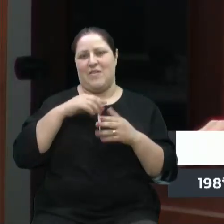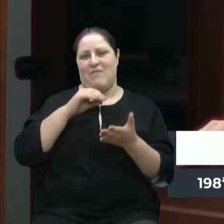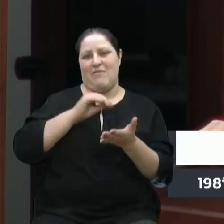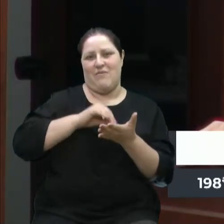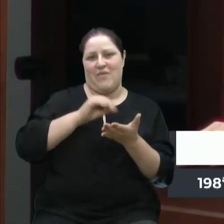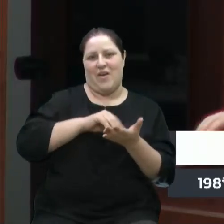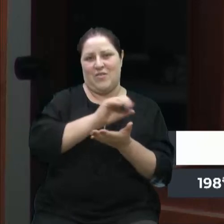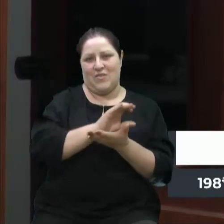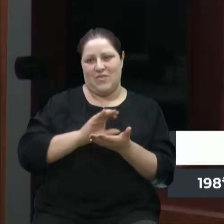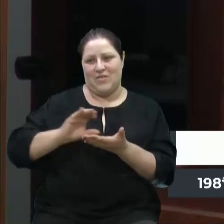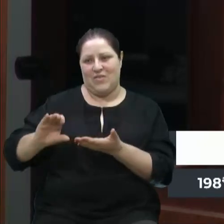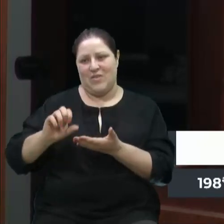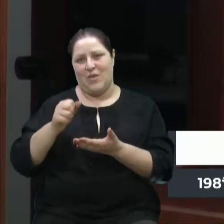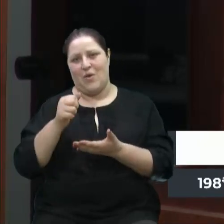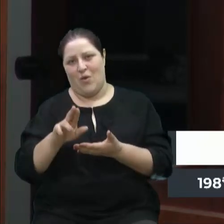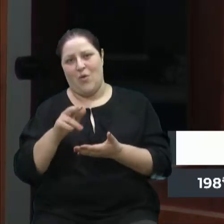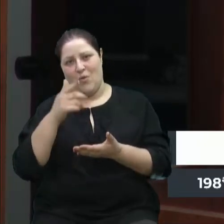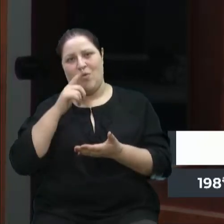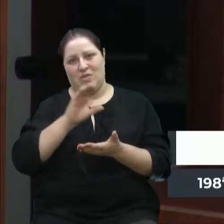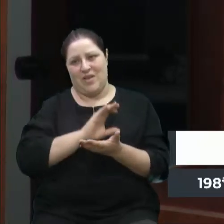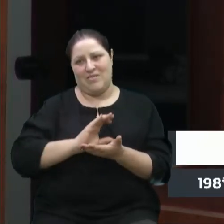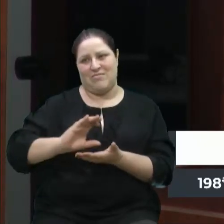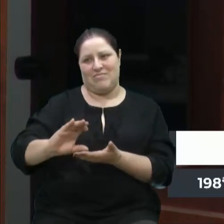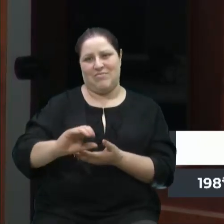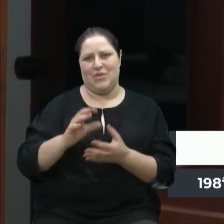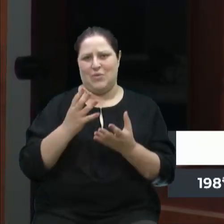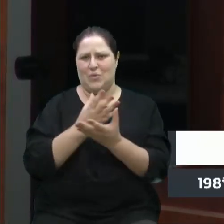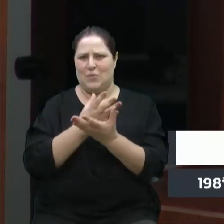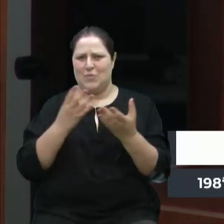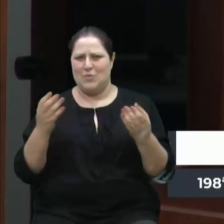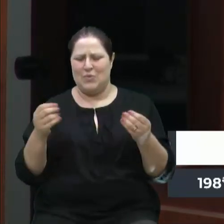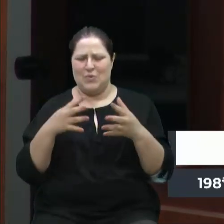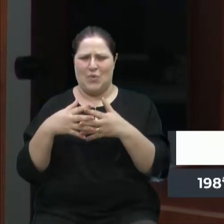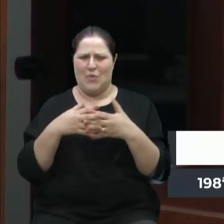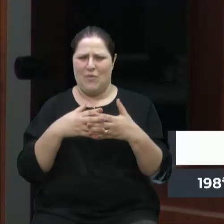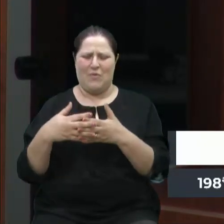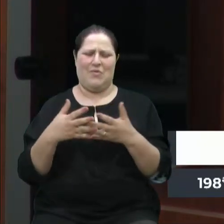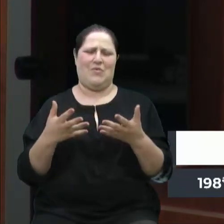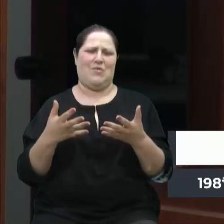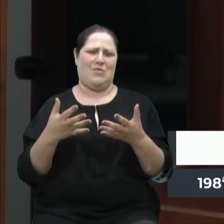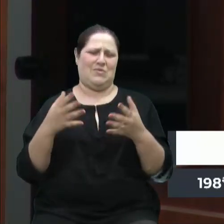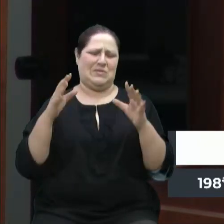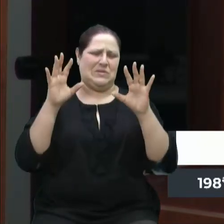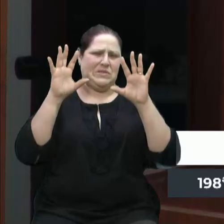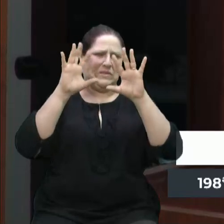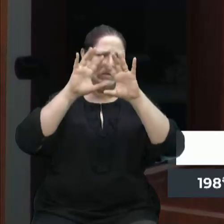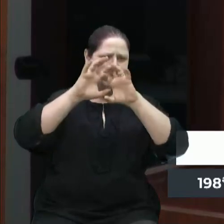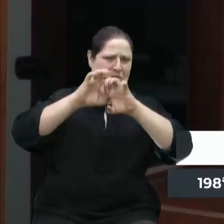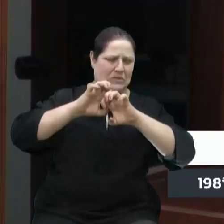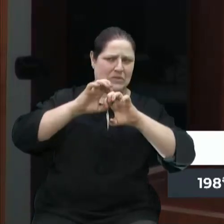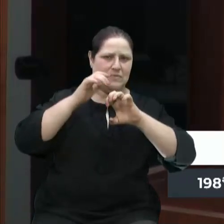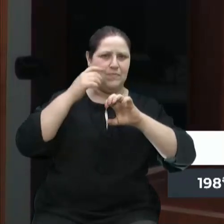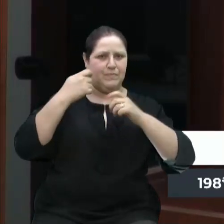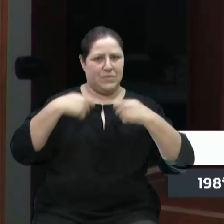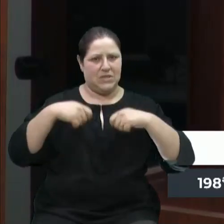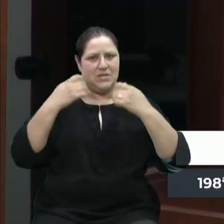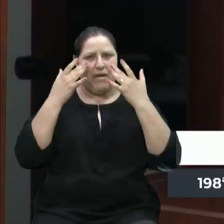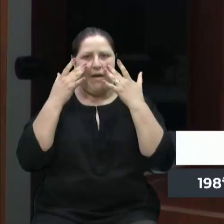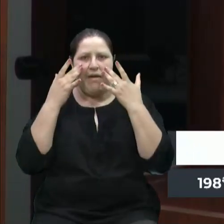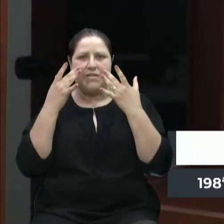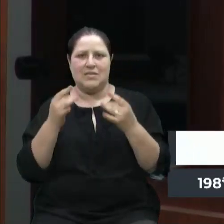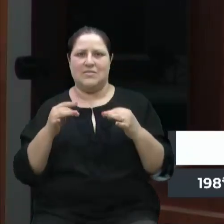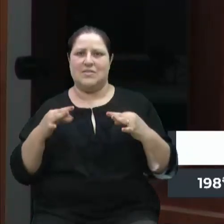recursos do fundo partidário. Então, é tudo muito nebuloso, tudo muito complicado, e a gente precisa ficar muito atento a